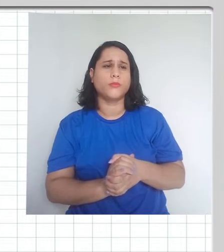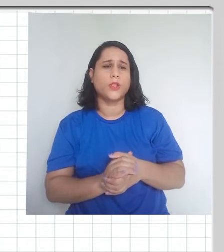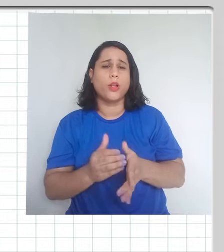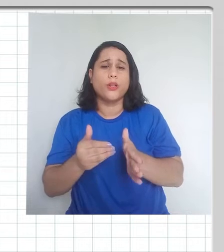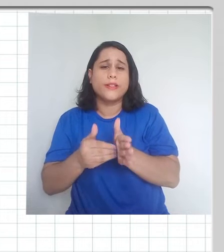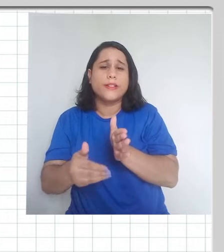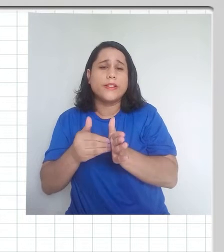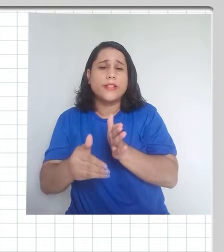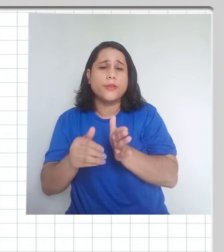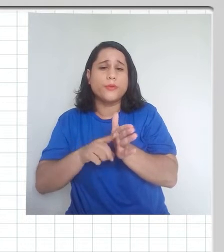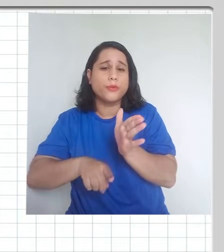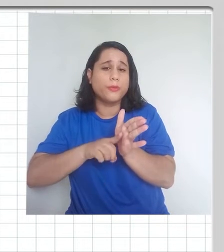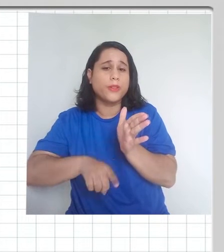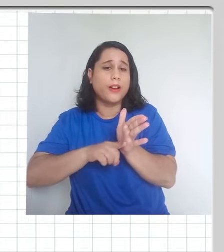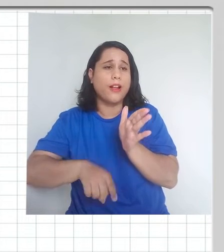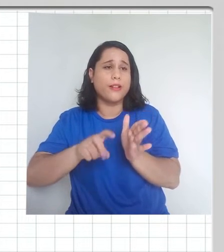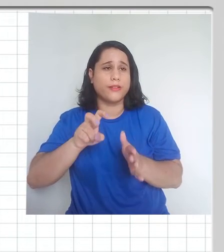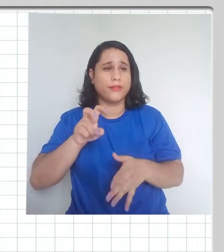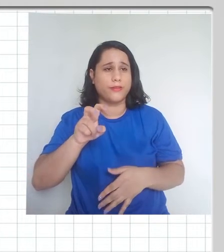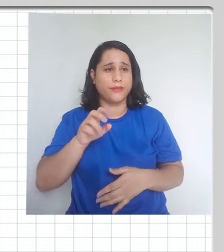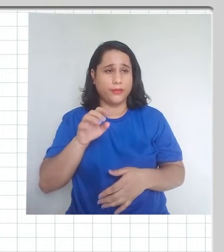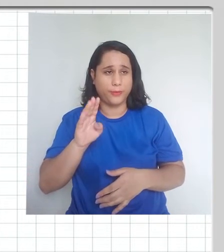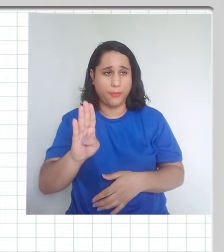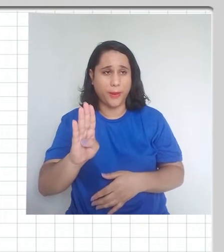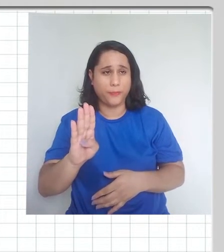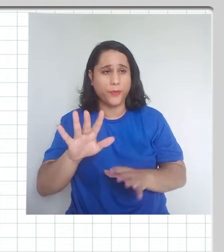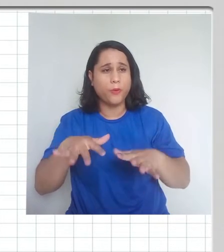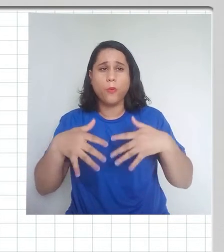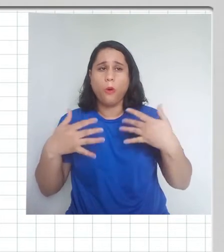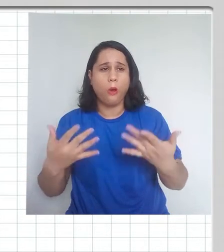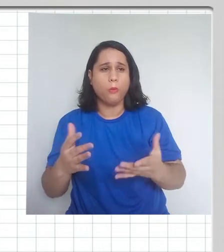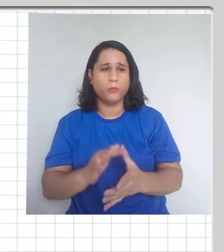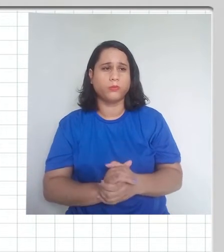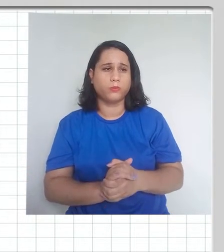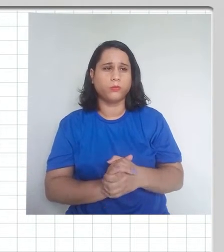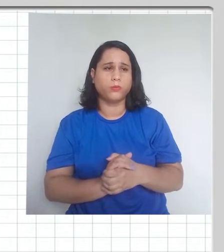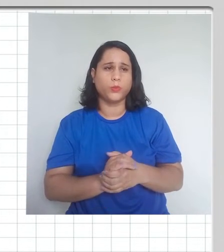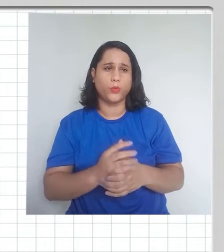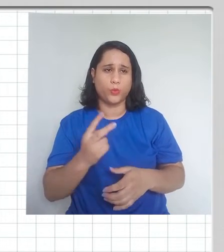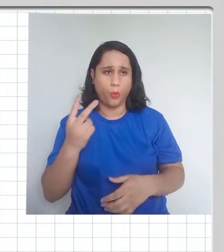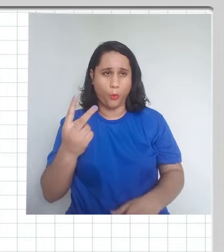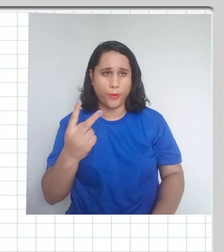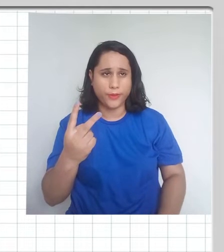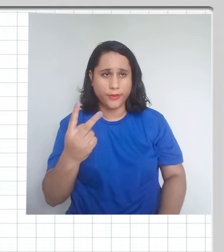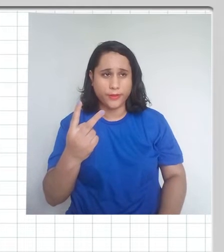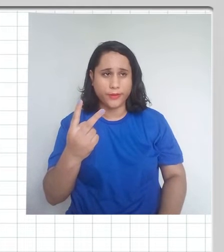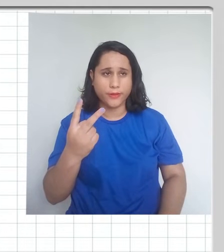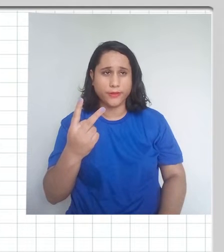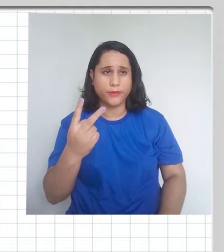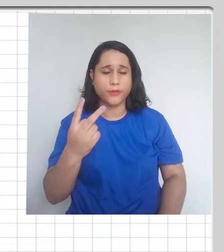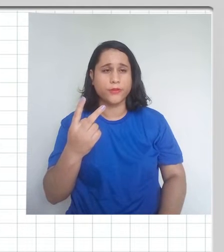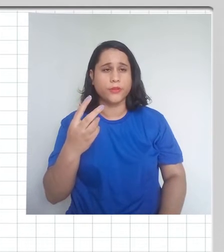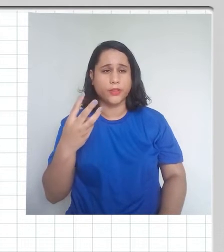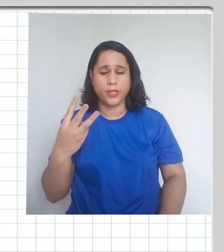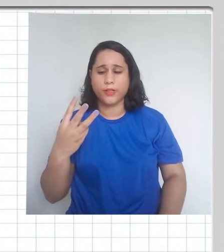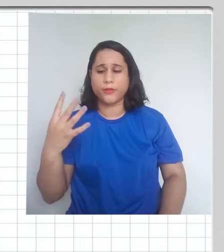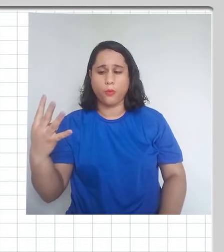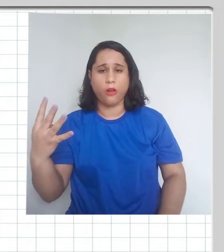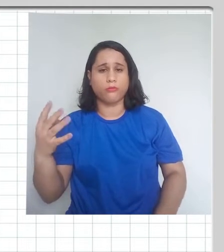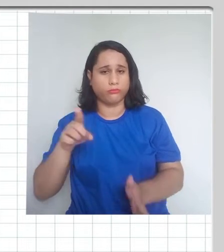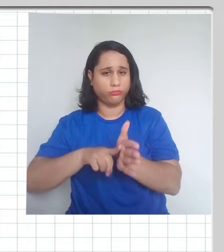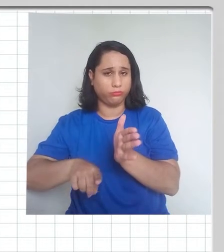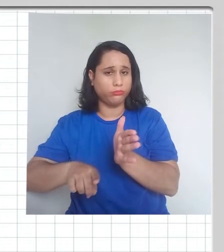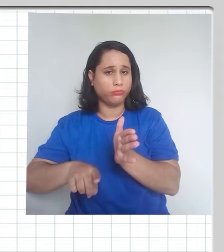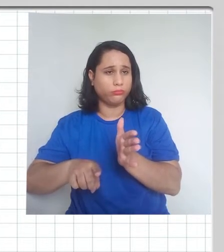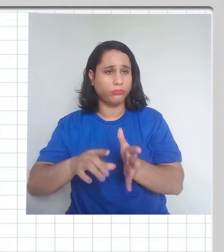E subtraio os elementos de B. Quem são eles? O 2, vou subtrair o 2, o 3 e o